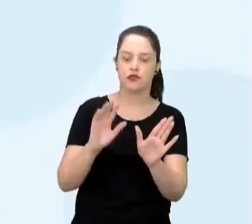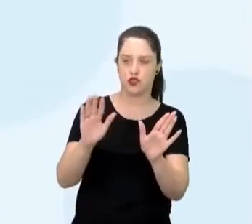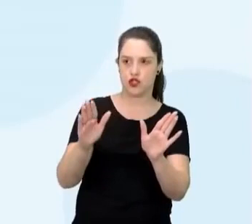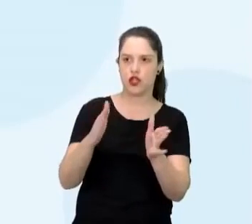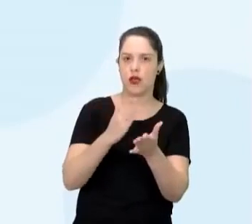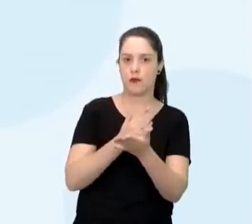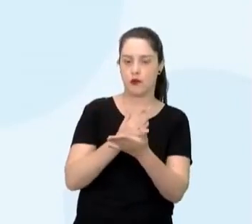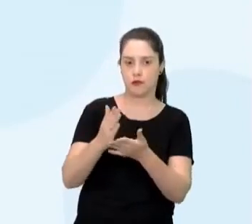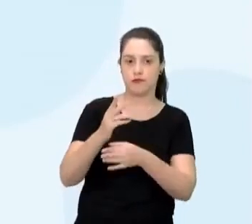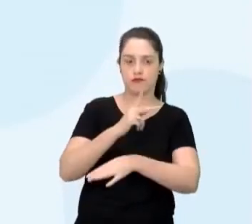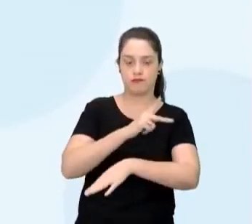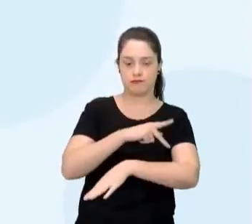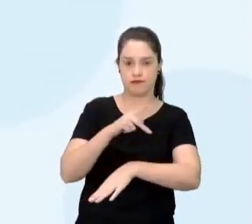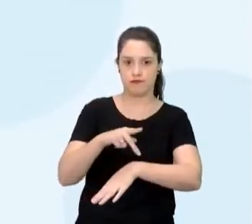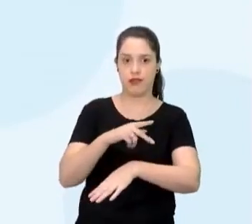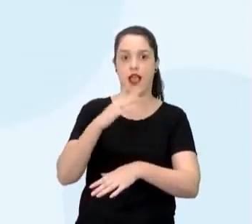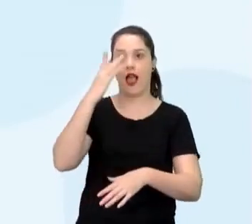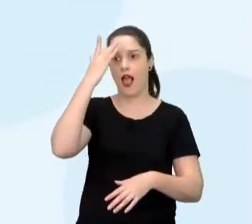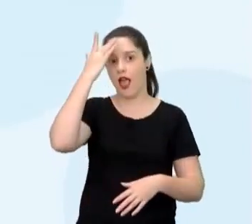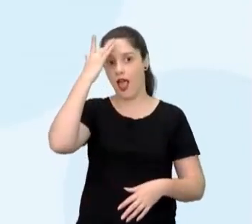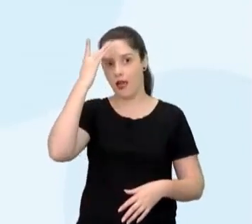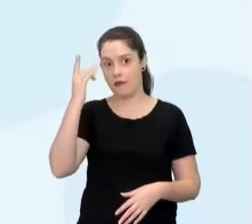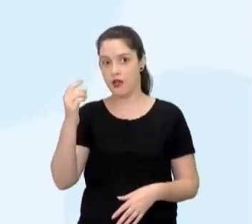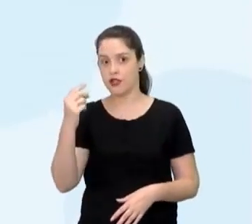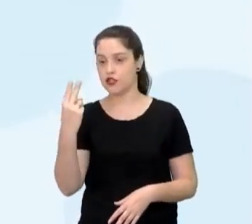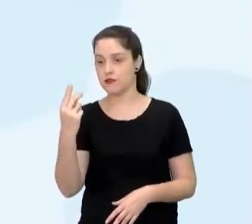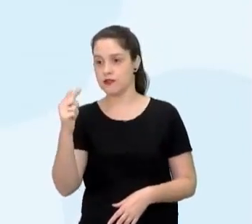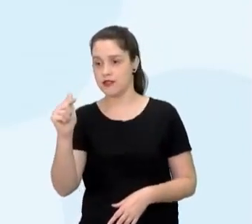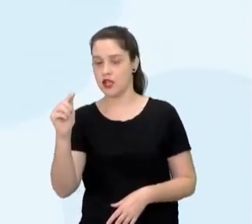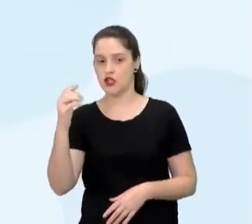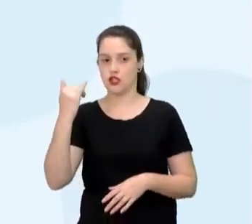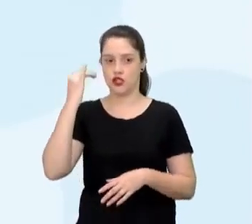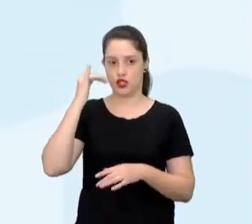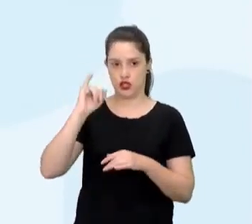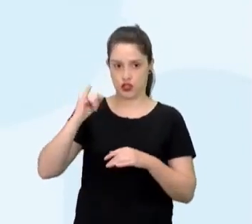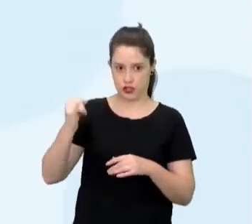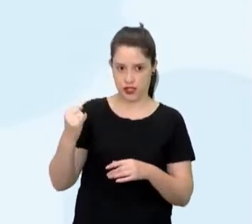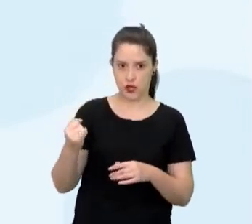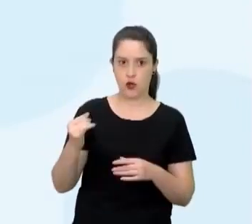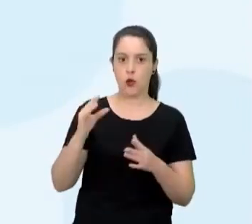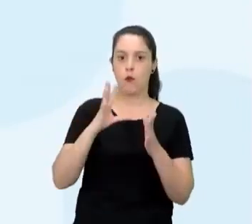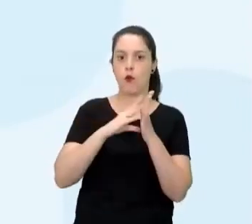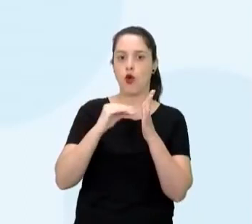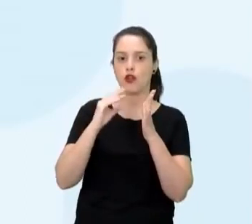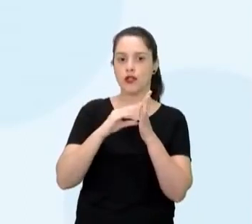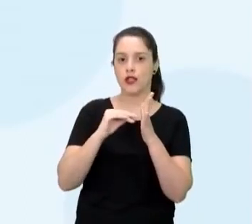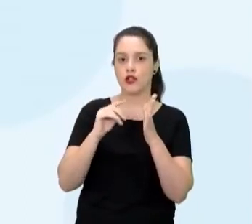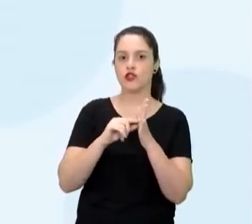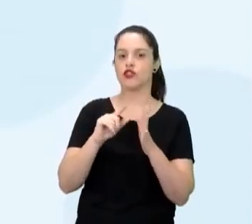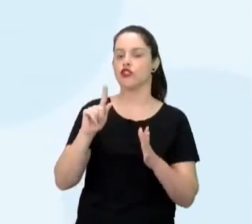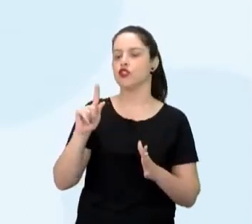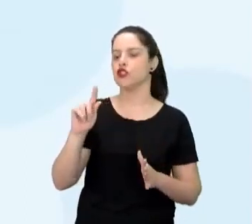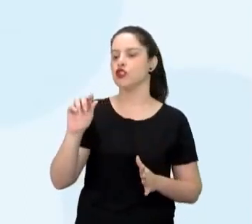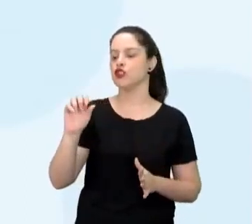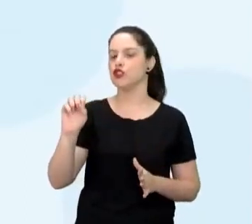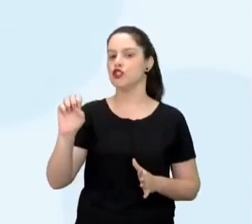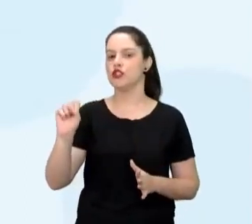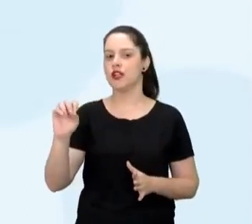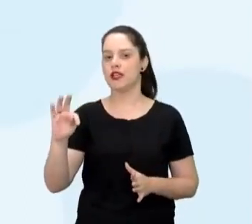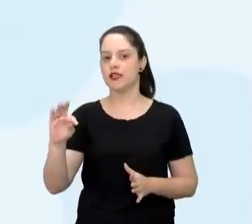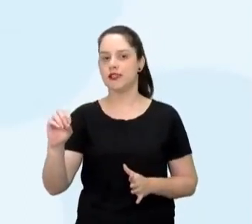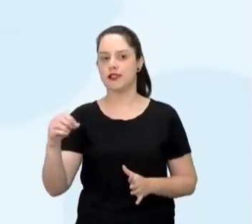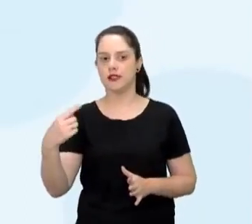modelo pedagógico. Amanhã, dia 27 de janeiro, a gente vai falar sobre o modelo de gestão.